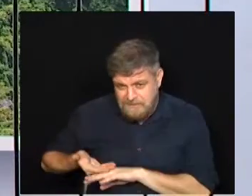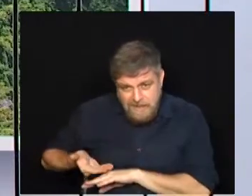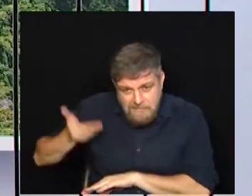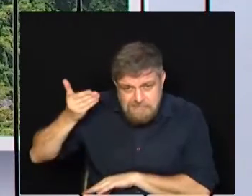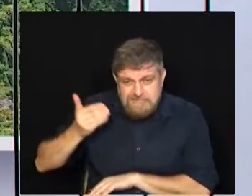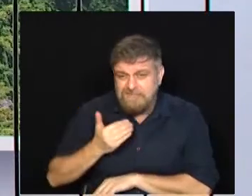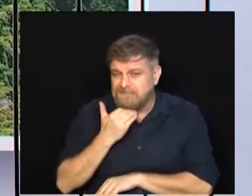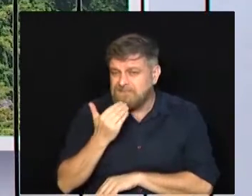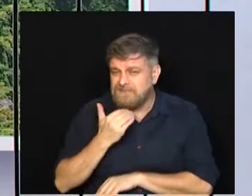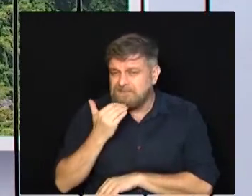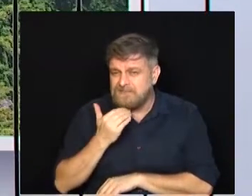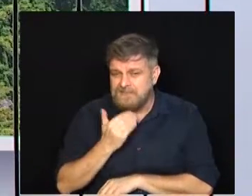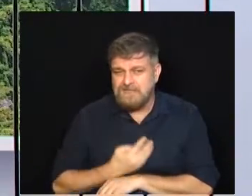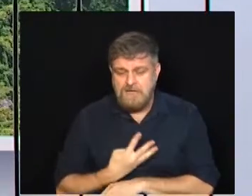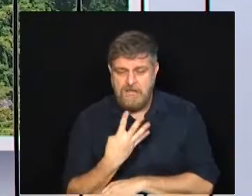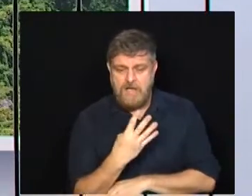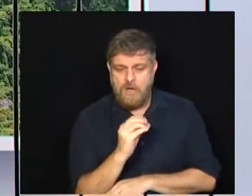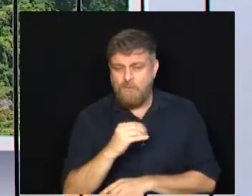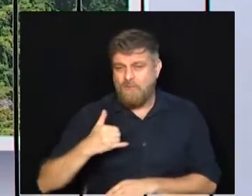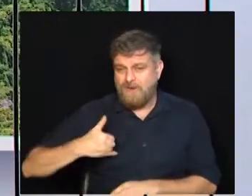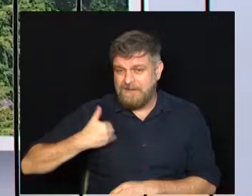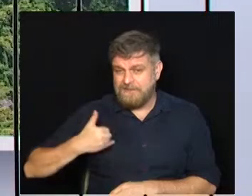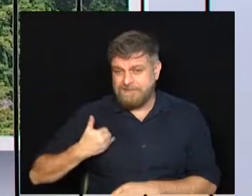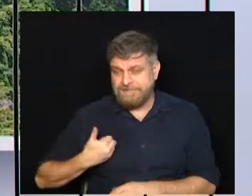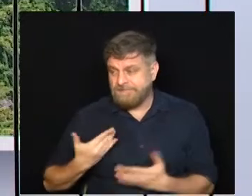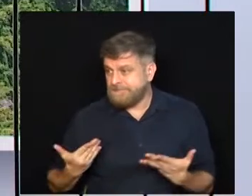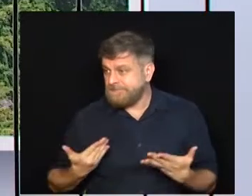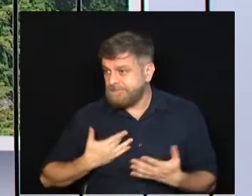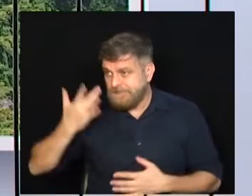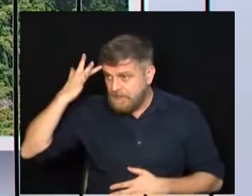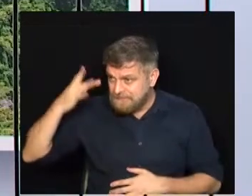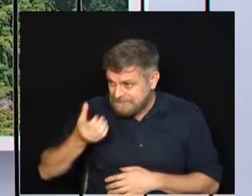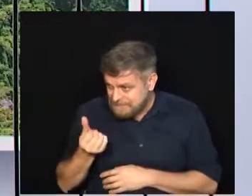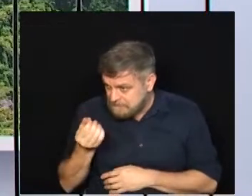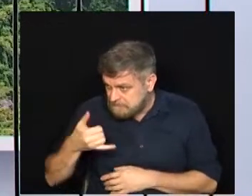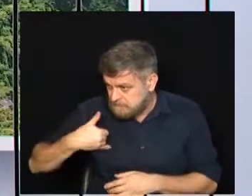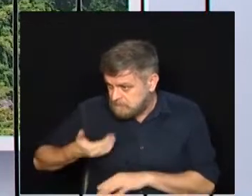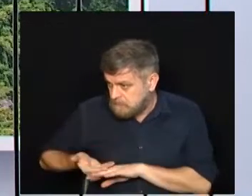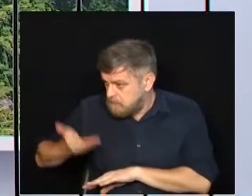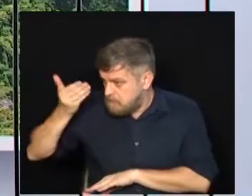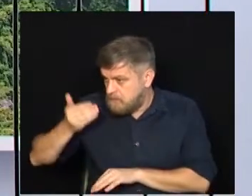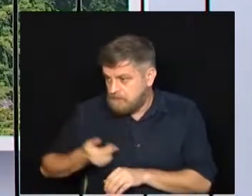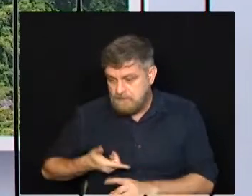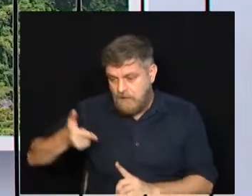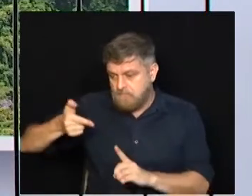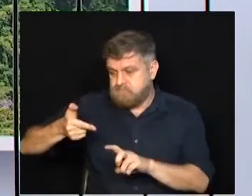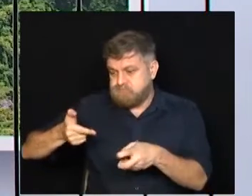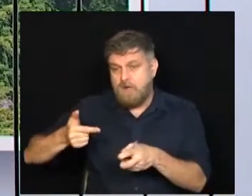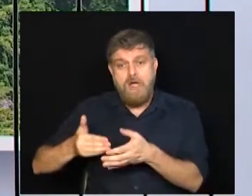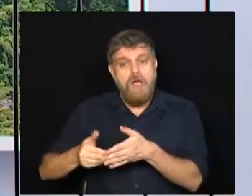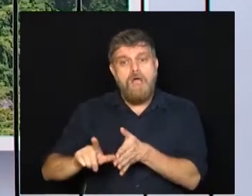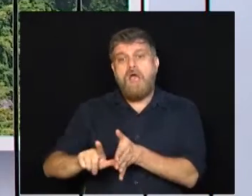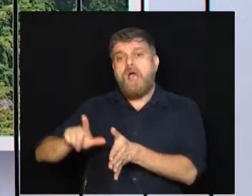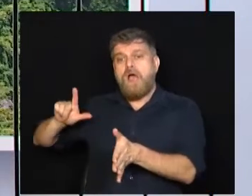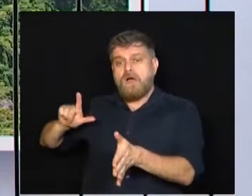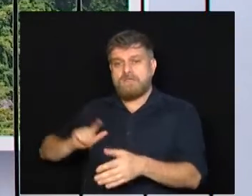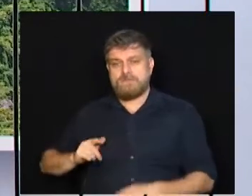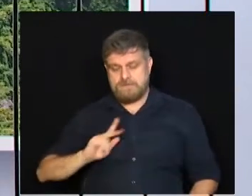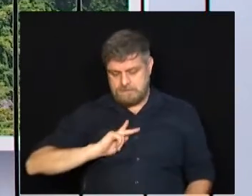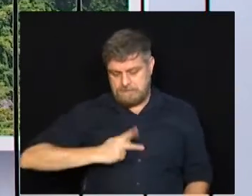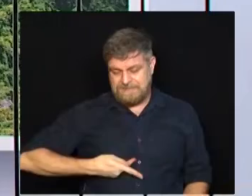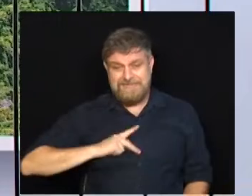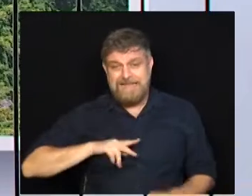ali na meia-idade, entre 40 anos, quem dirá os 60 anos. Quando a gente fala da população T, especificamente, a média